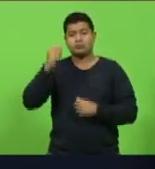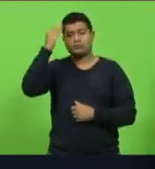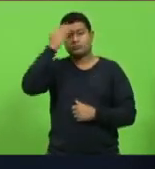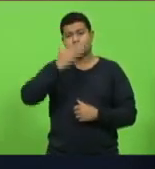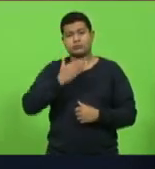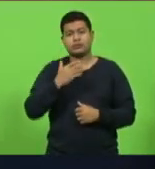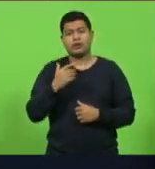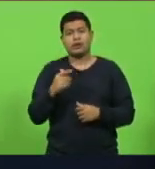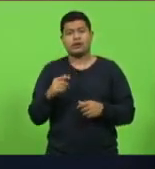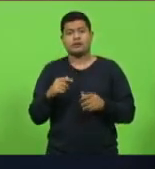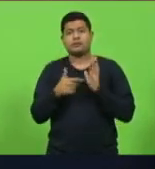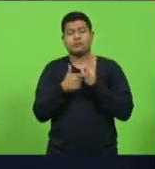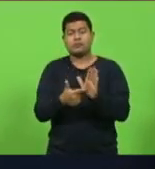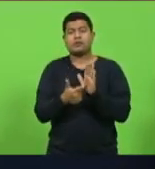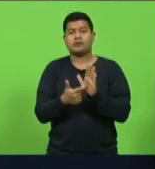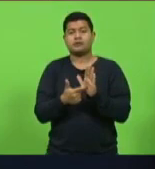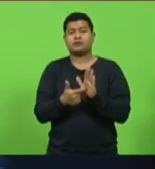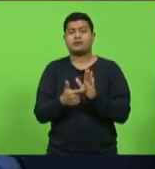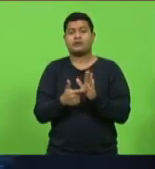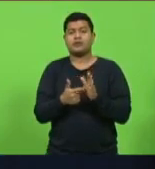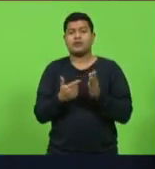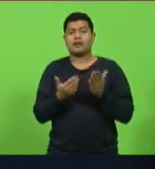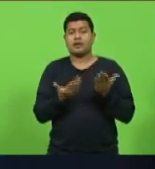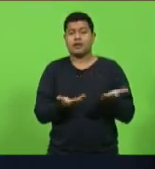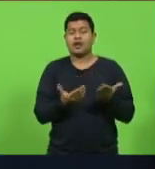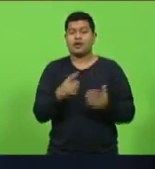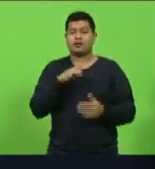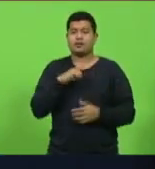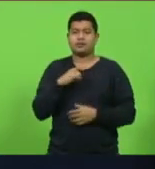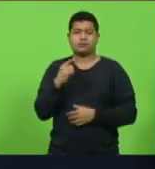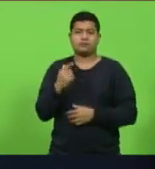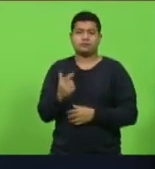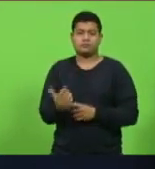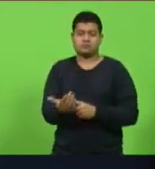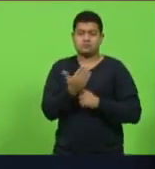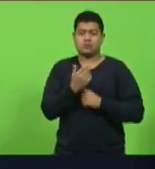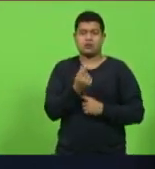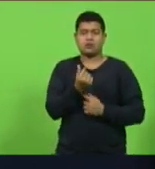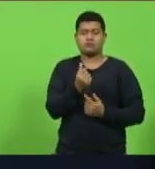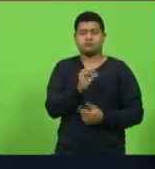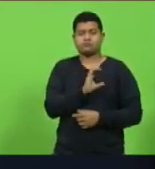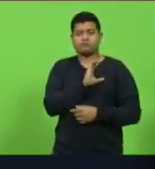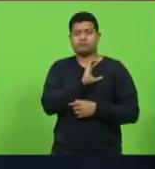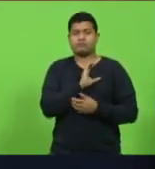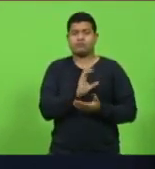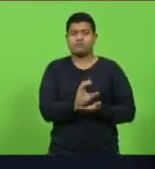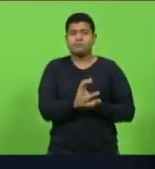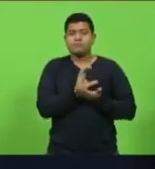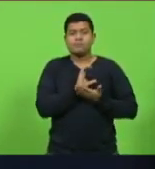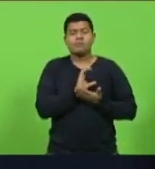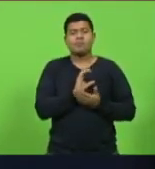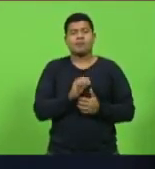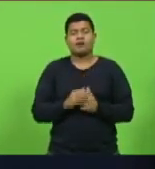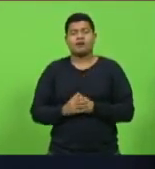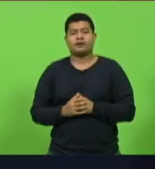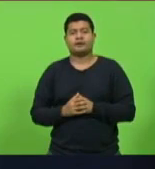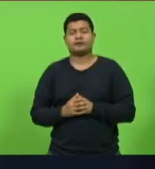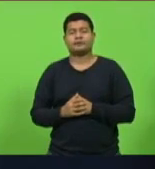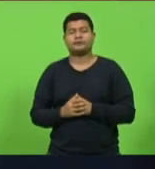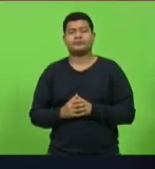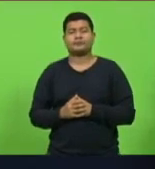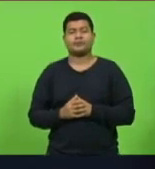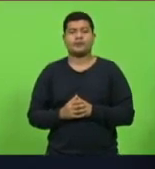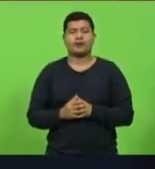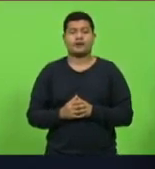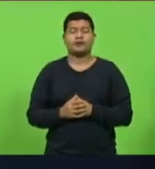indique indique o benefício que ele tenha se beneficiado desta operação e sem deixar